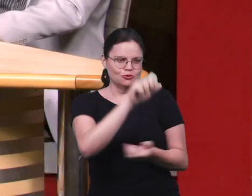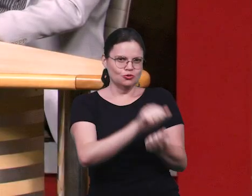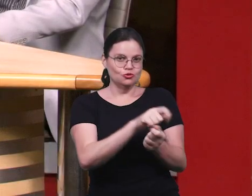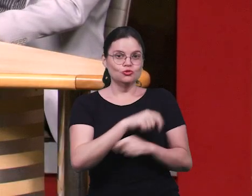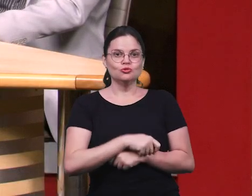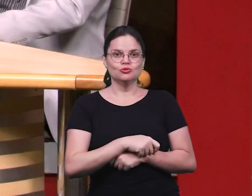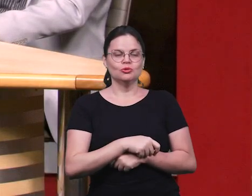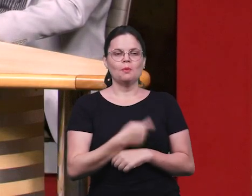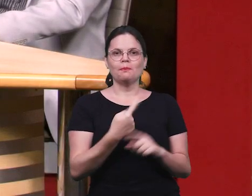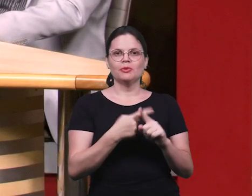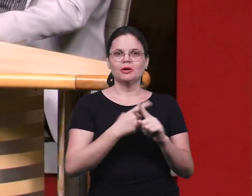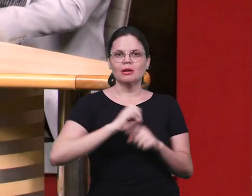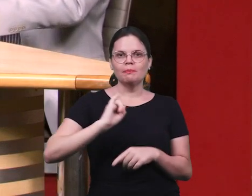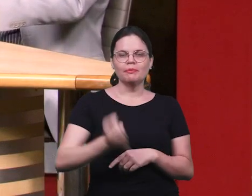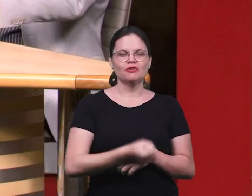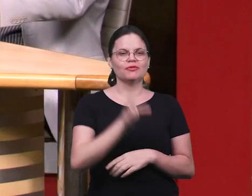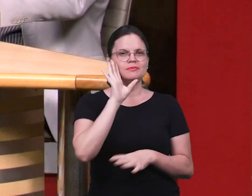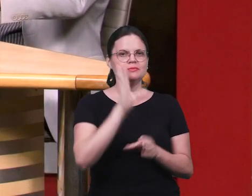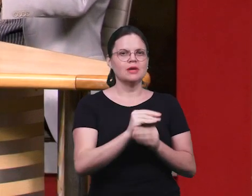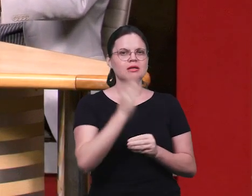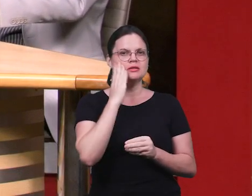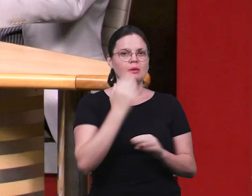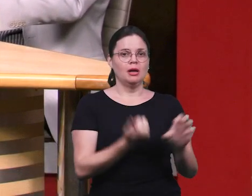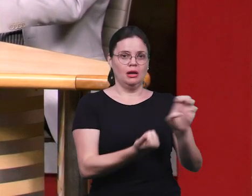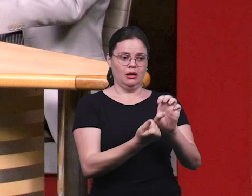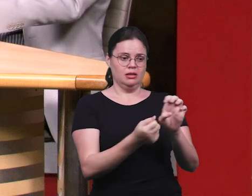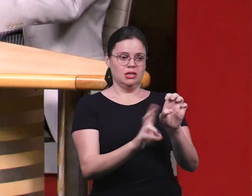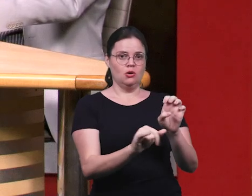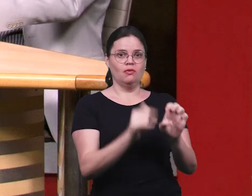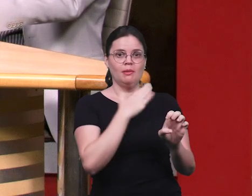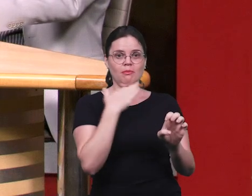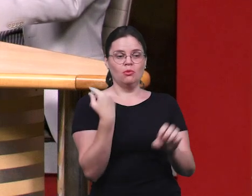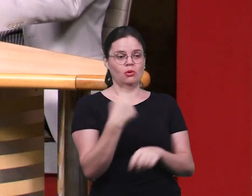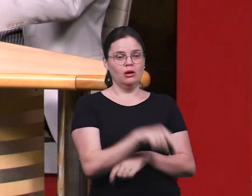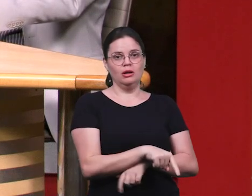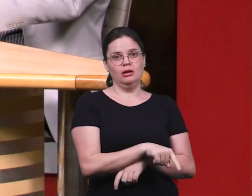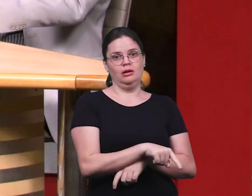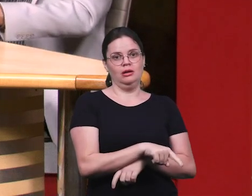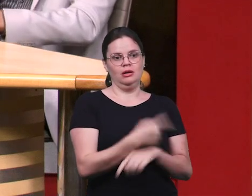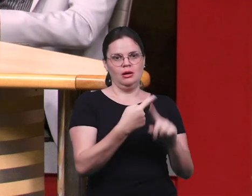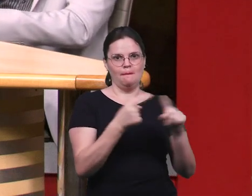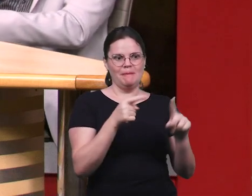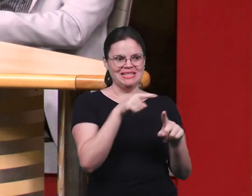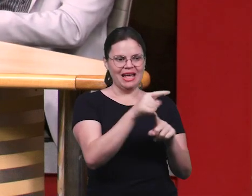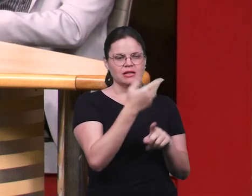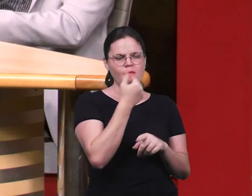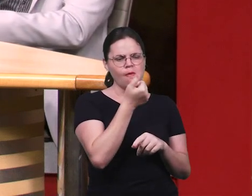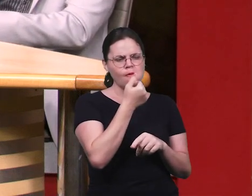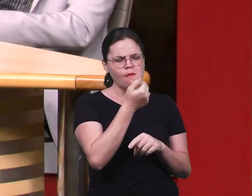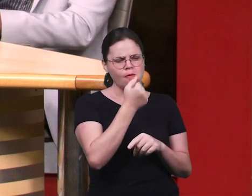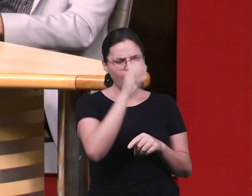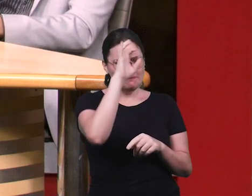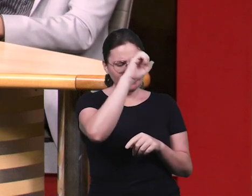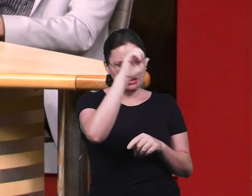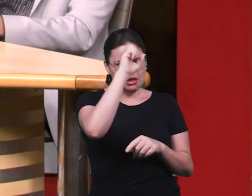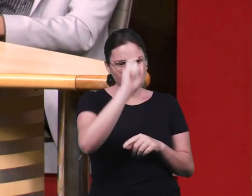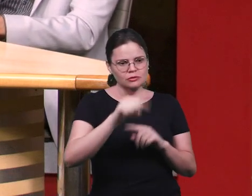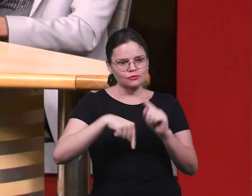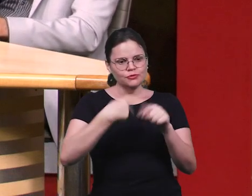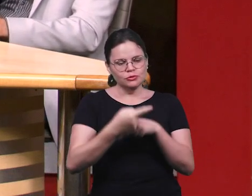não ia morrer. Porque Eliseu ia morrer. Mas uma geração nova estava sendo